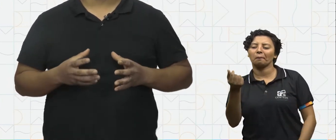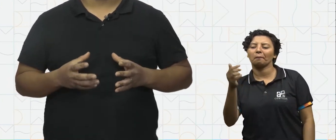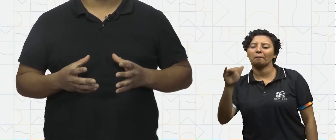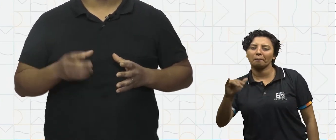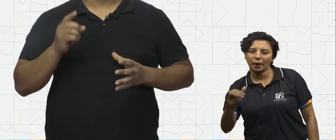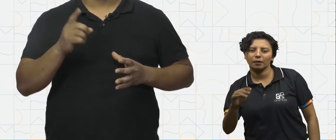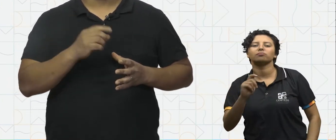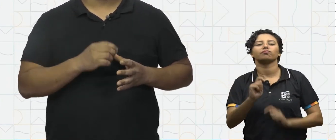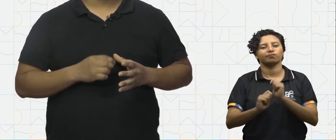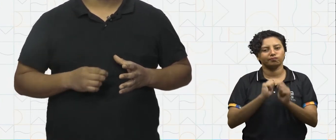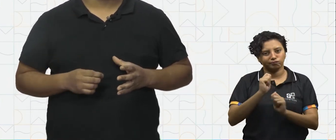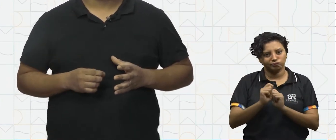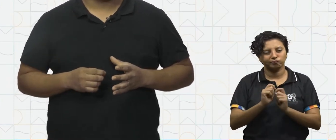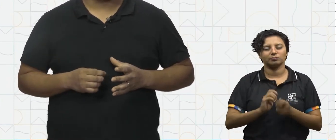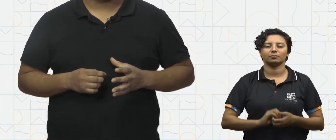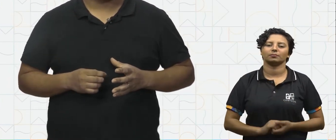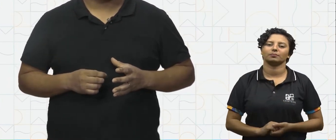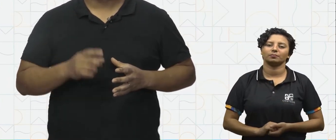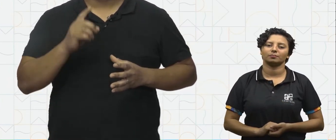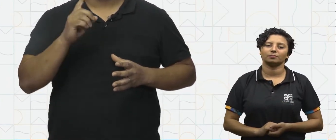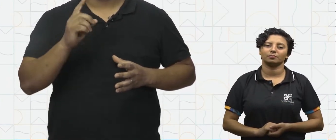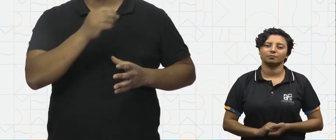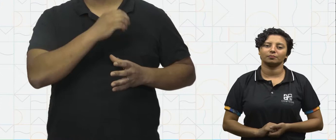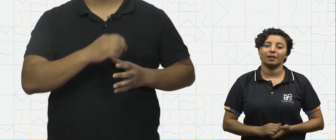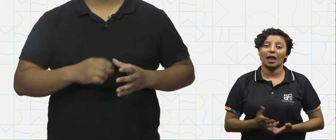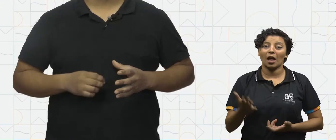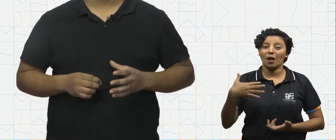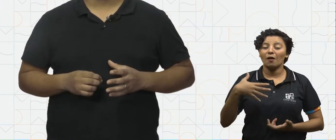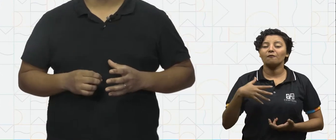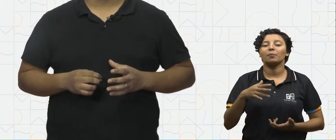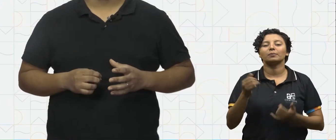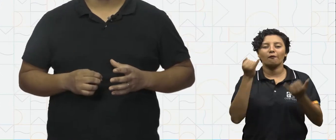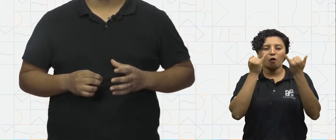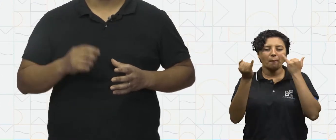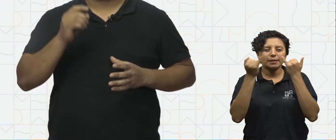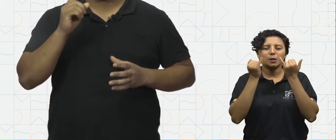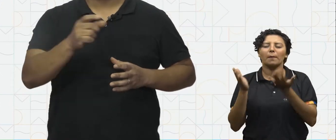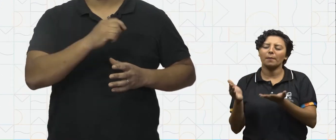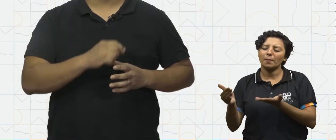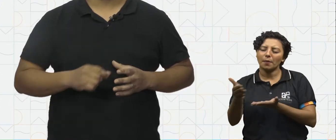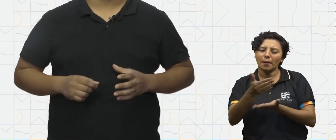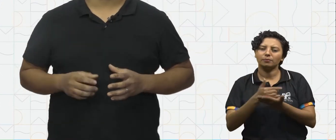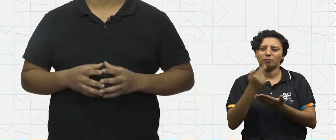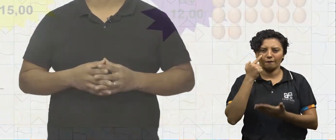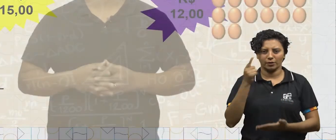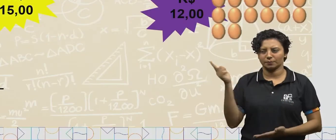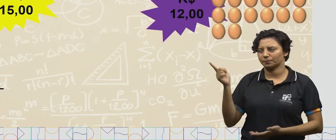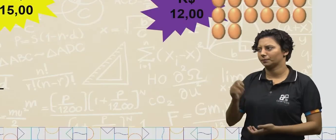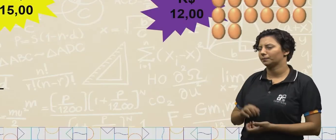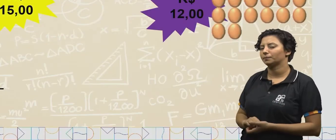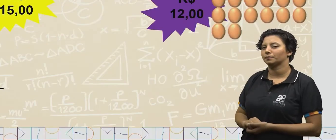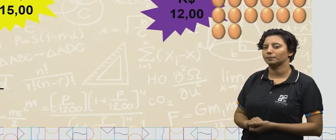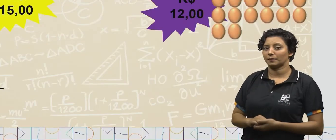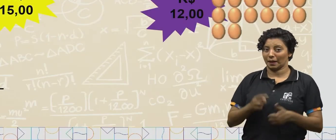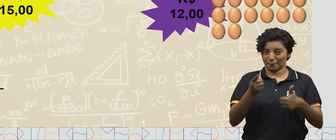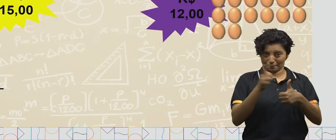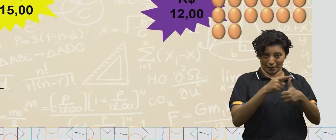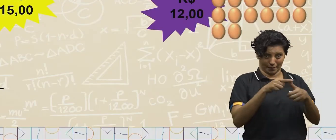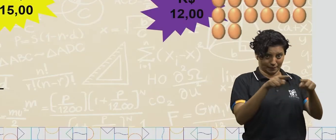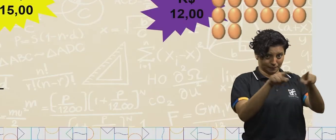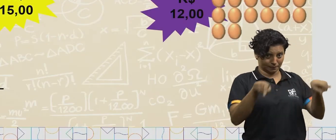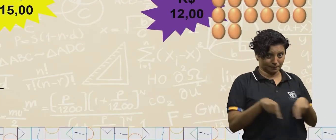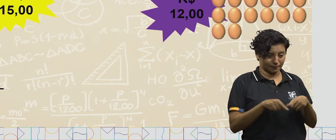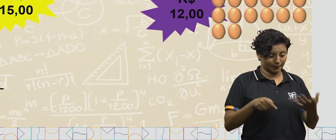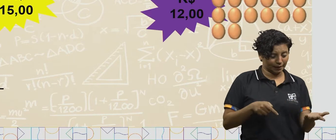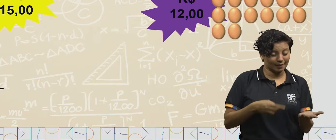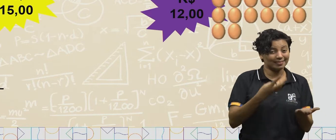cartela levar para economizarmos? Vamos reunir nossas informações. Na tela, a primeira cartela